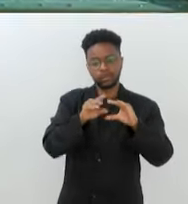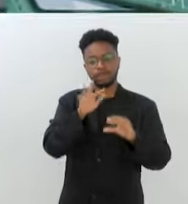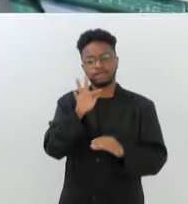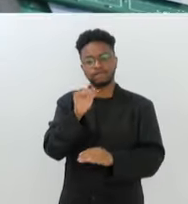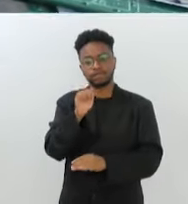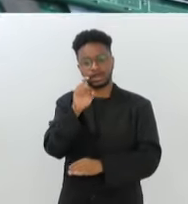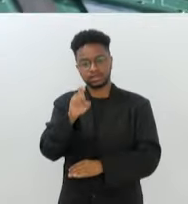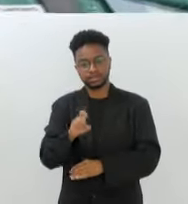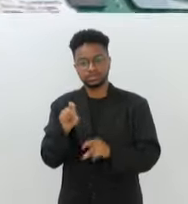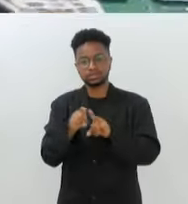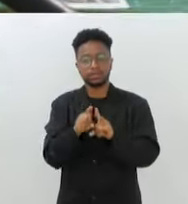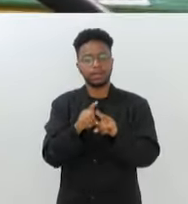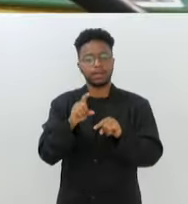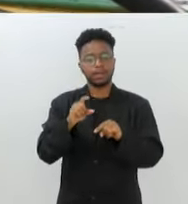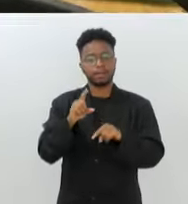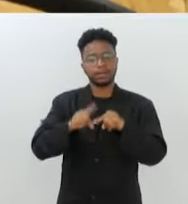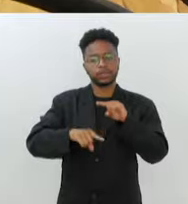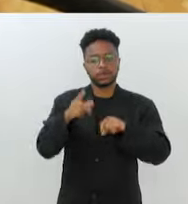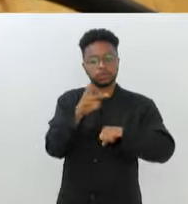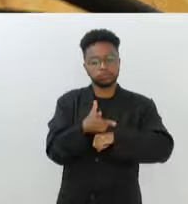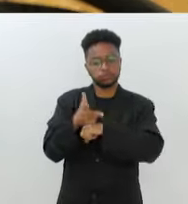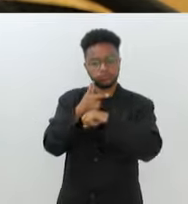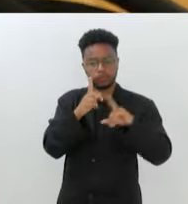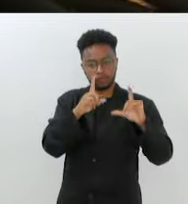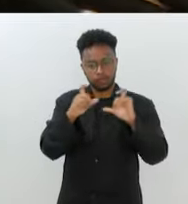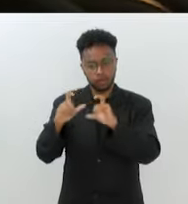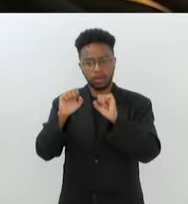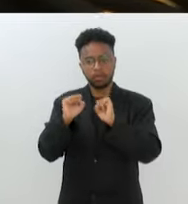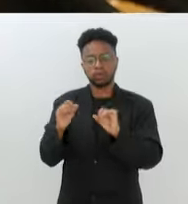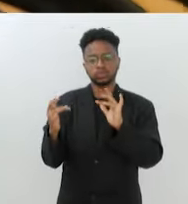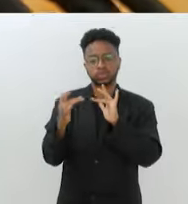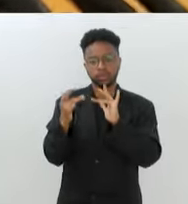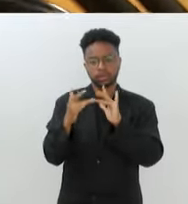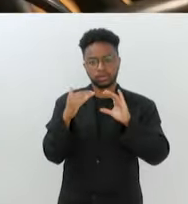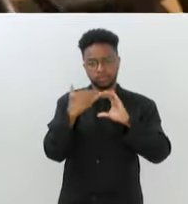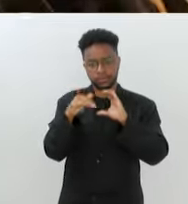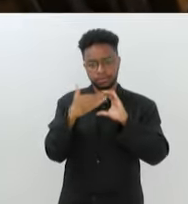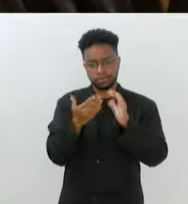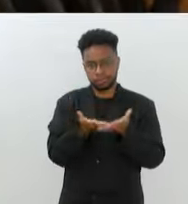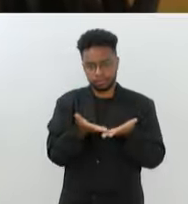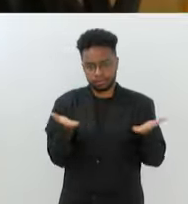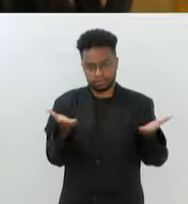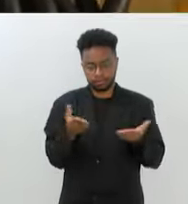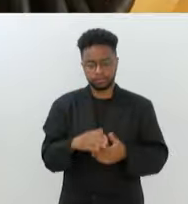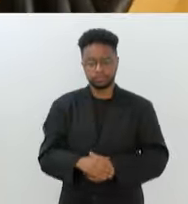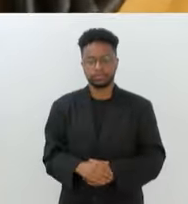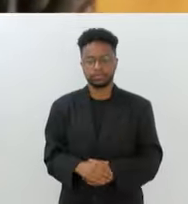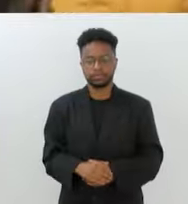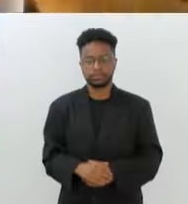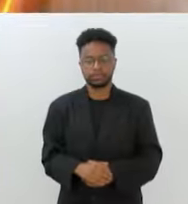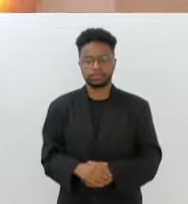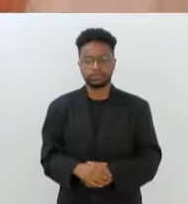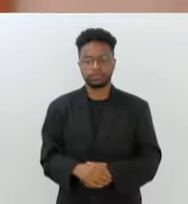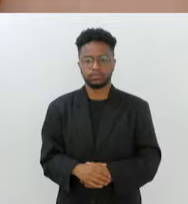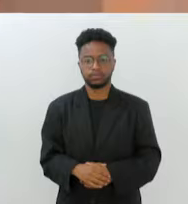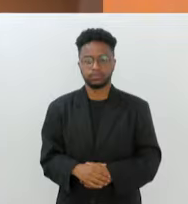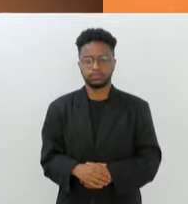e máquinas fotográficas, pode entrar em contato por e-mail com o TI Rio.